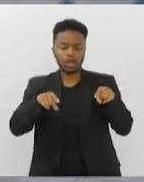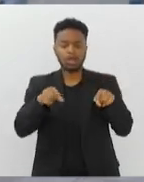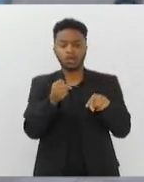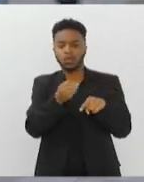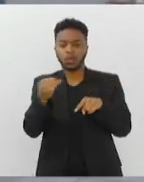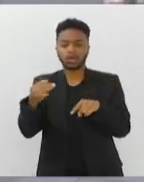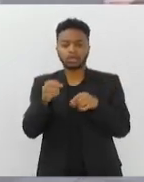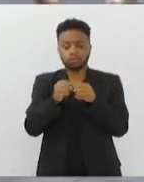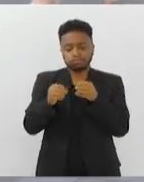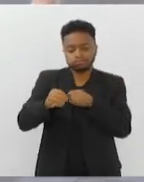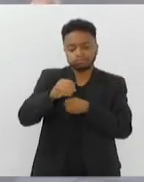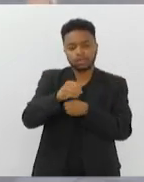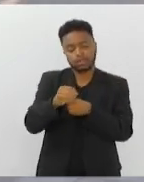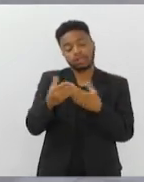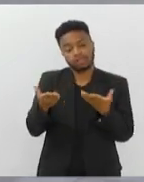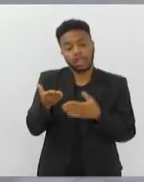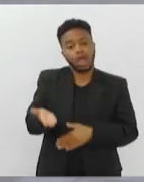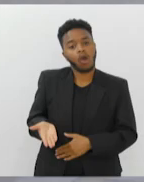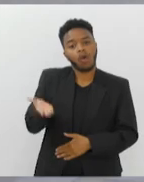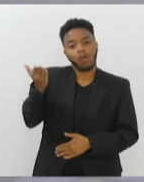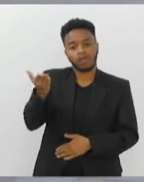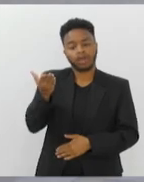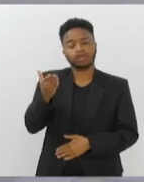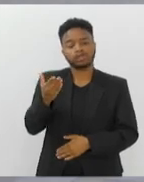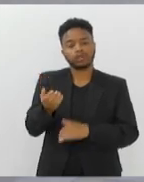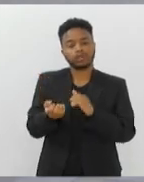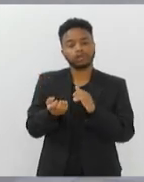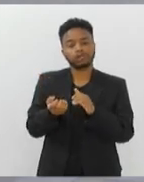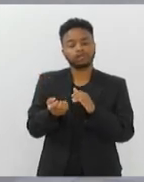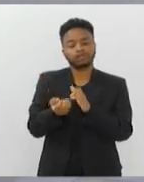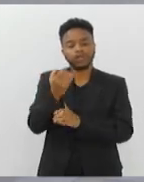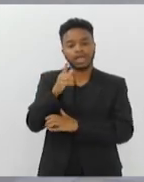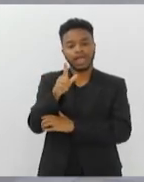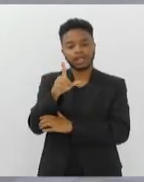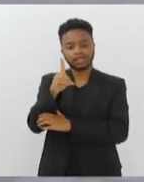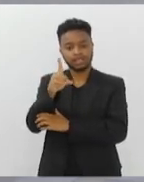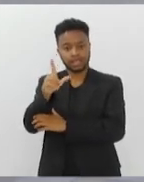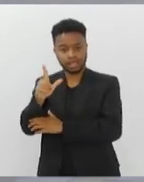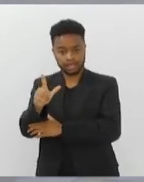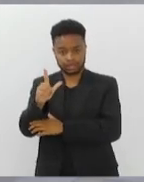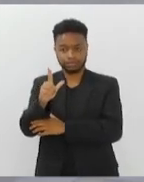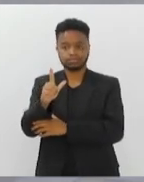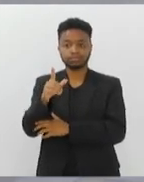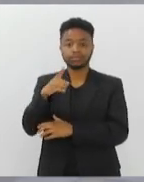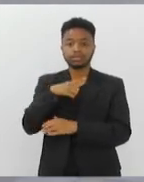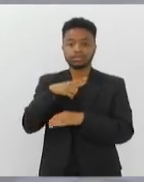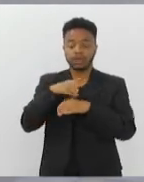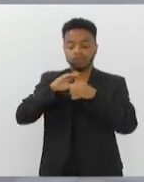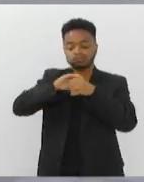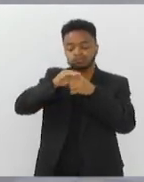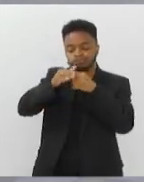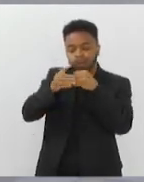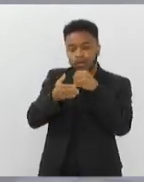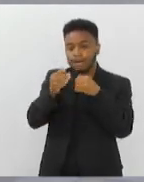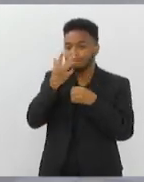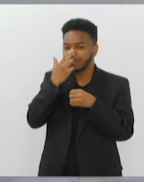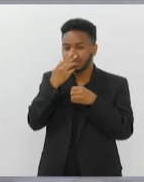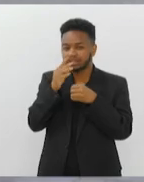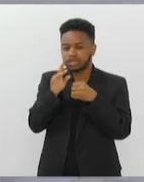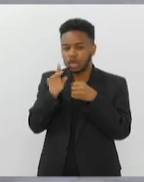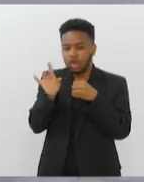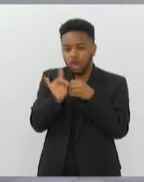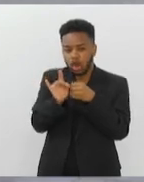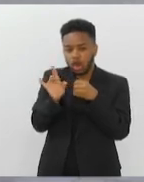moléculas, acaba aumentando a produção de LDL. O LDL tem na sua superfície, é como se fosse um velcro, é